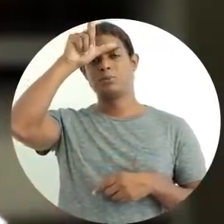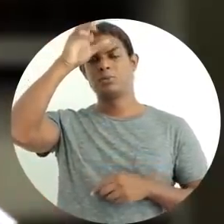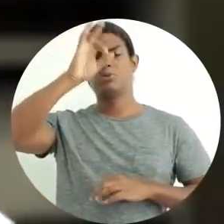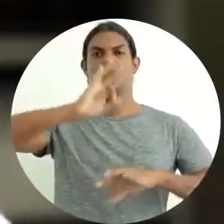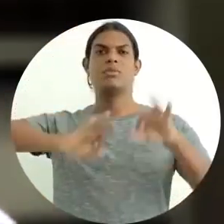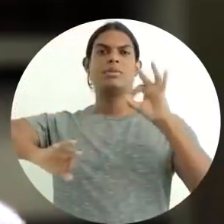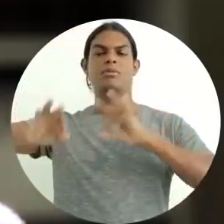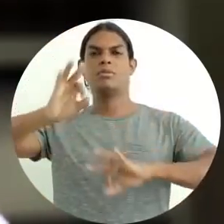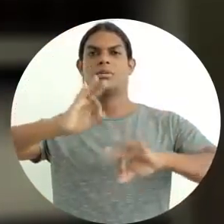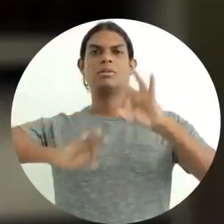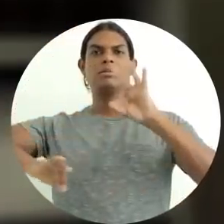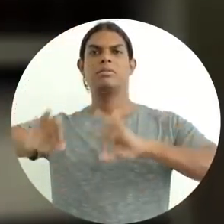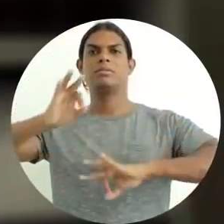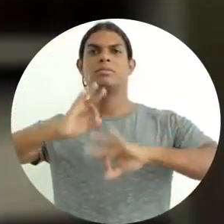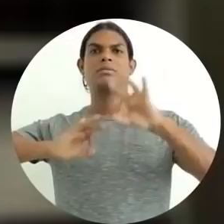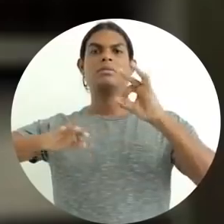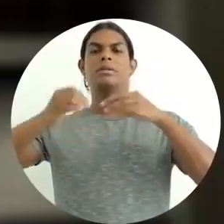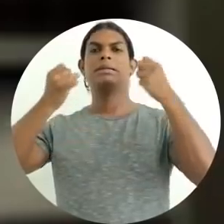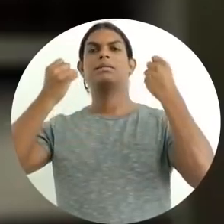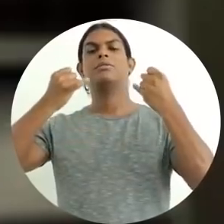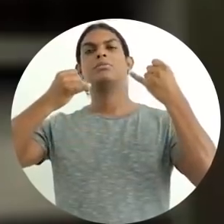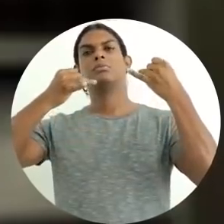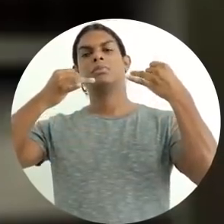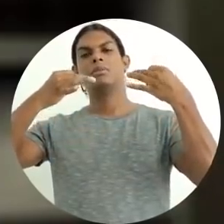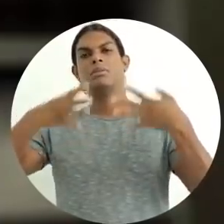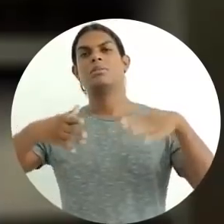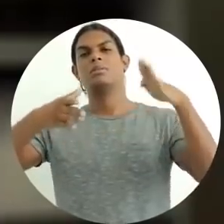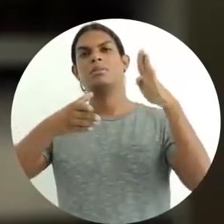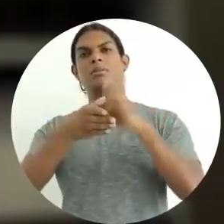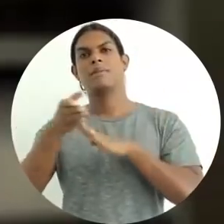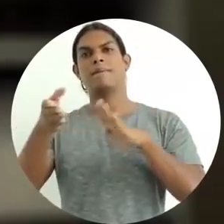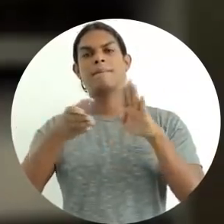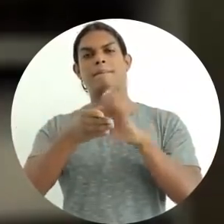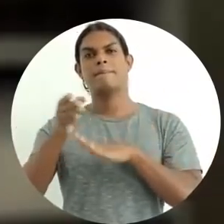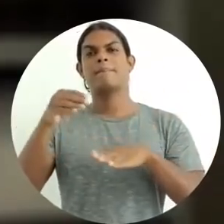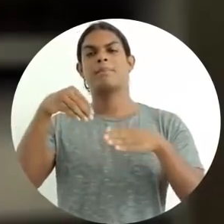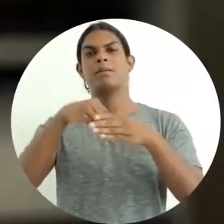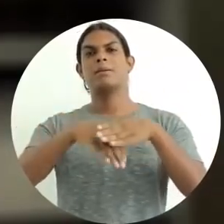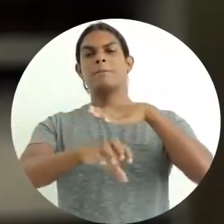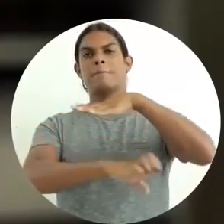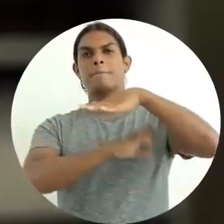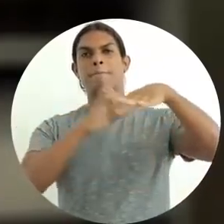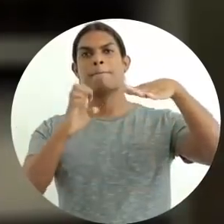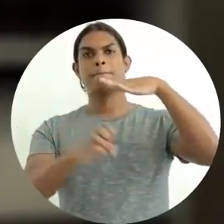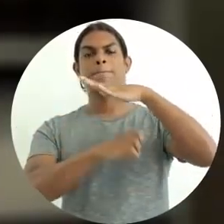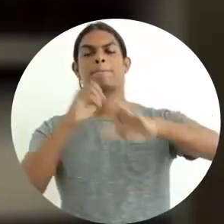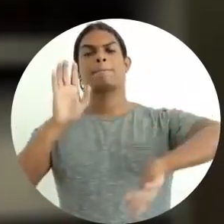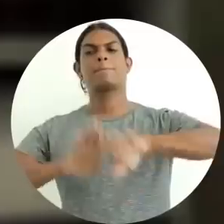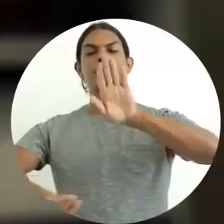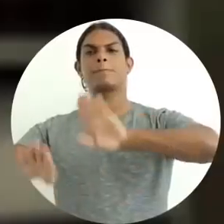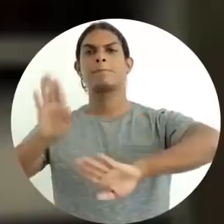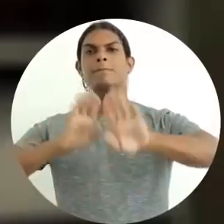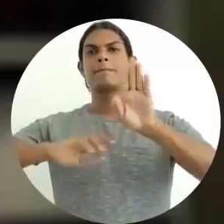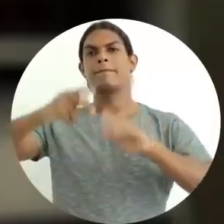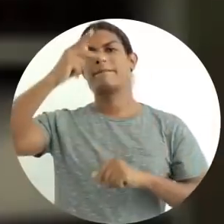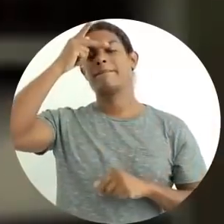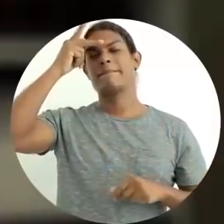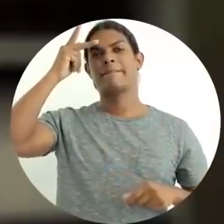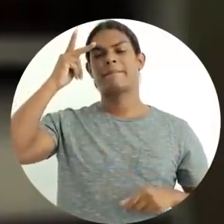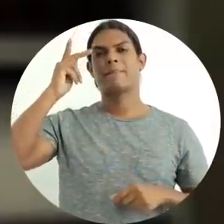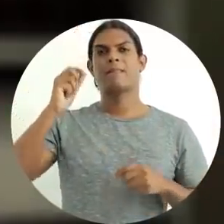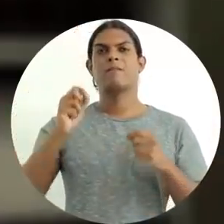no planejamento da organização, na própria organização em si, ele vai cuidar das